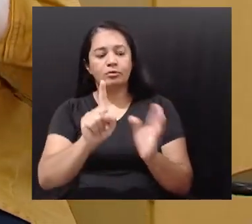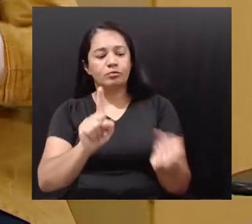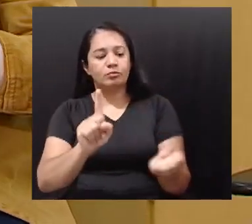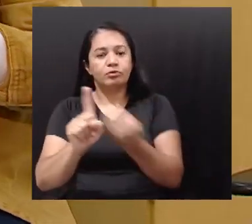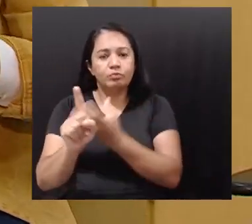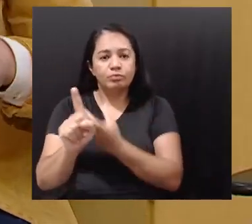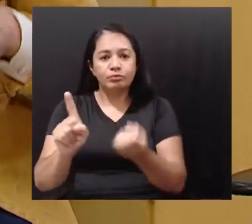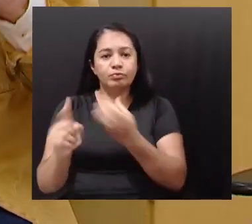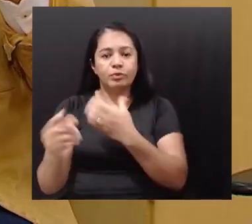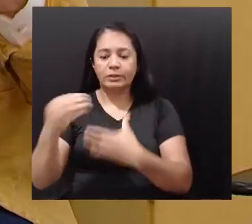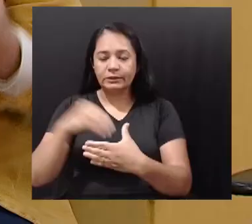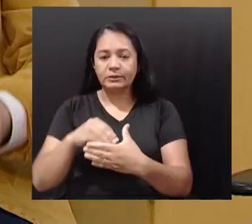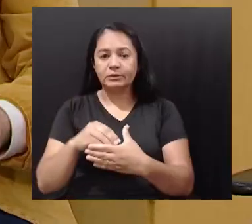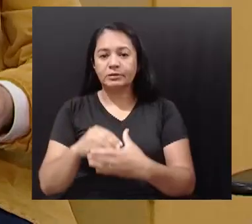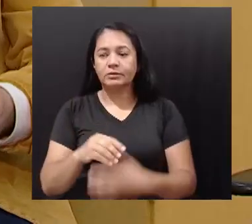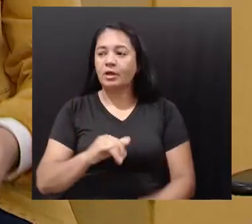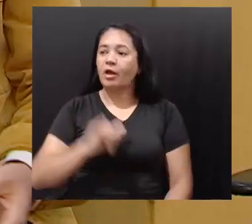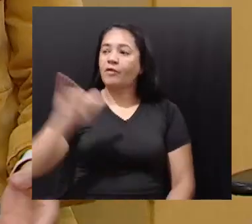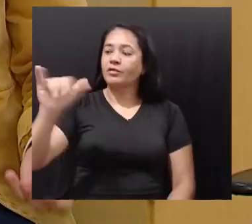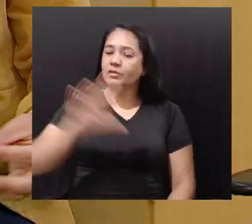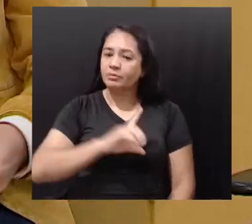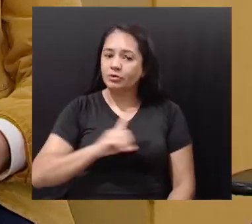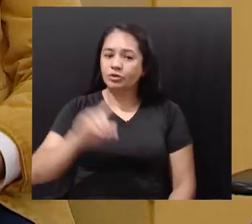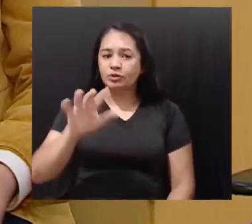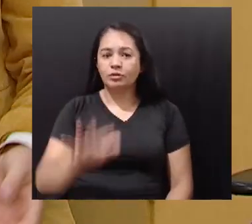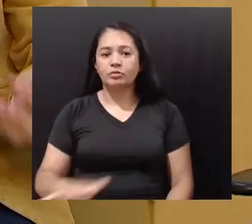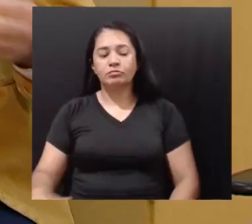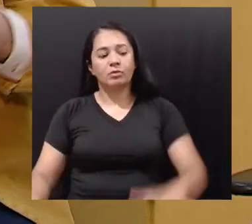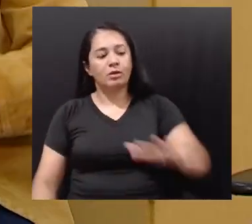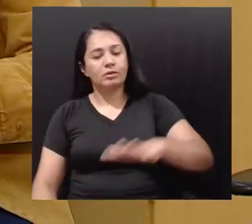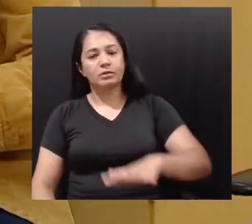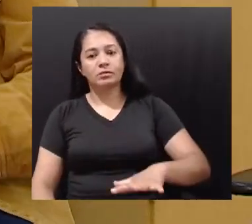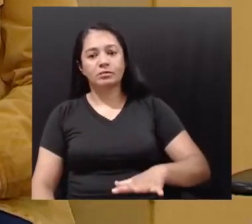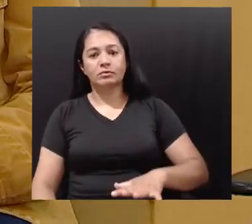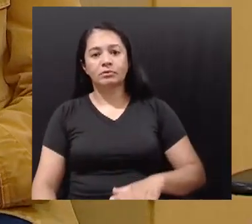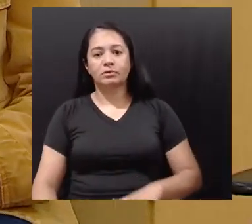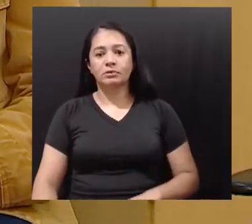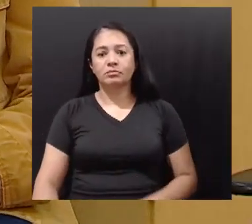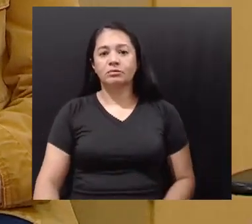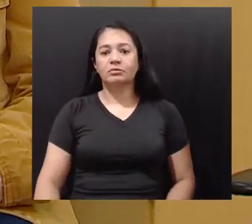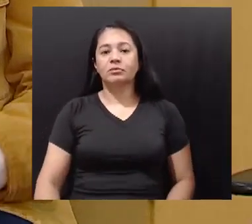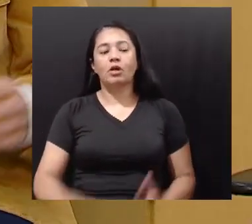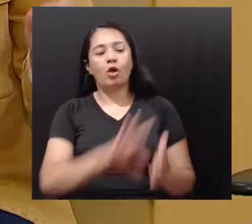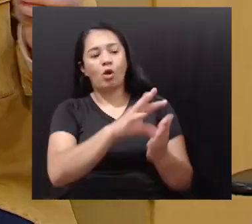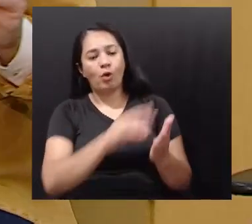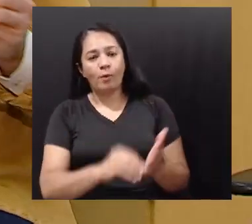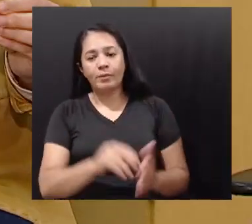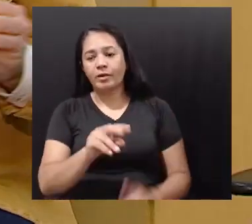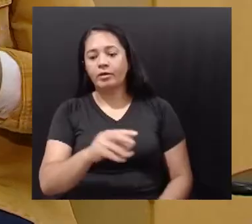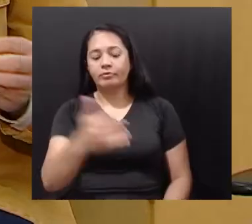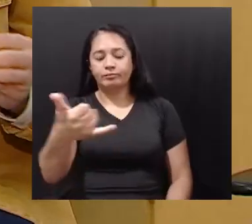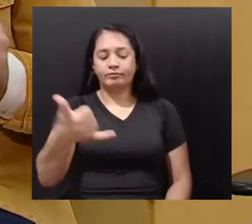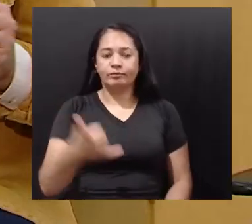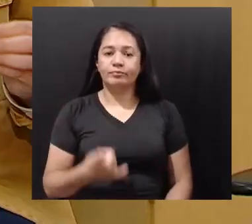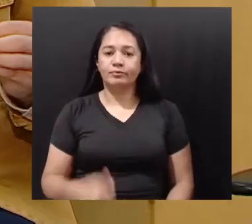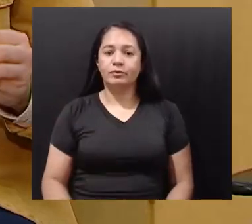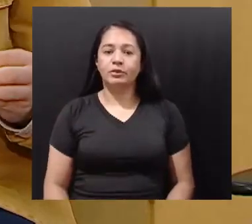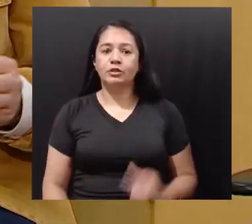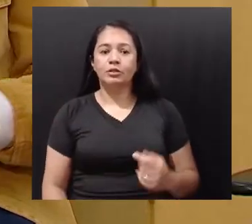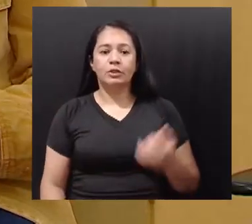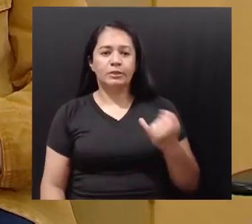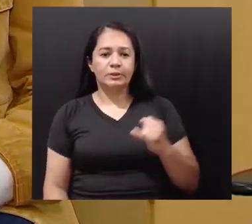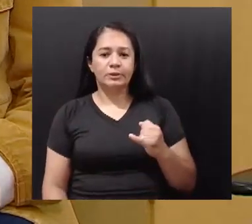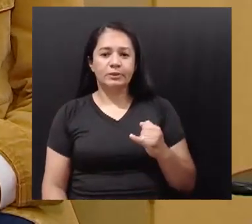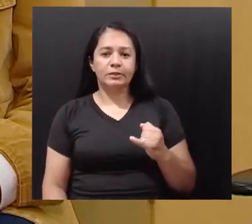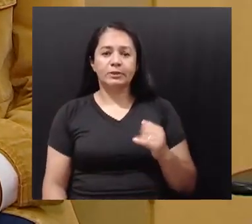à diretoria-geral, às áreas pertinentes, que compilam isso e reportam para a gente ver se está sendo atendido